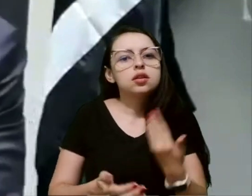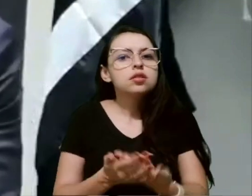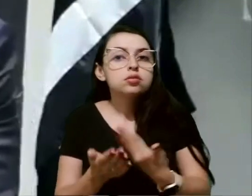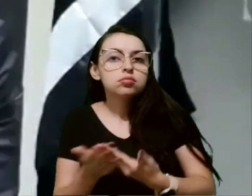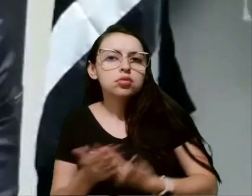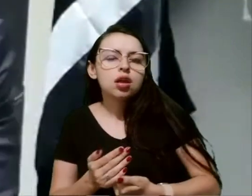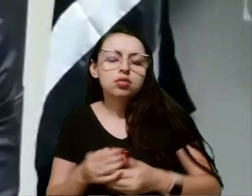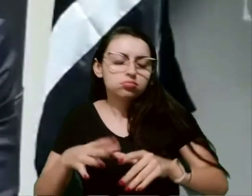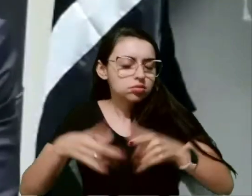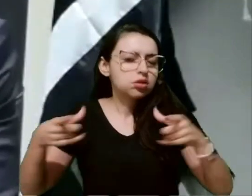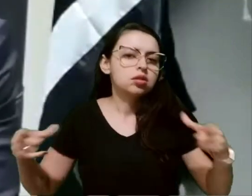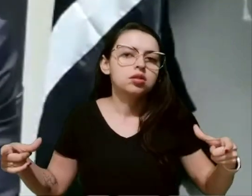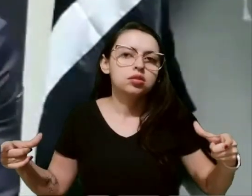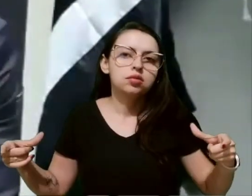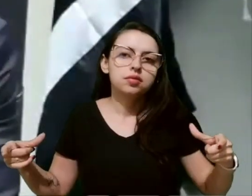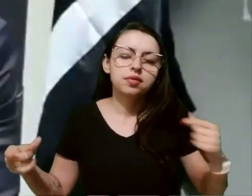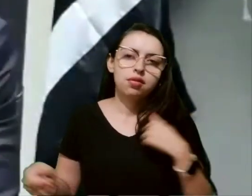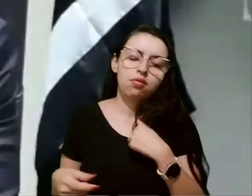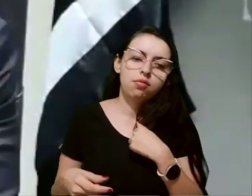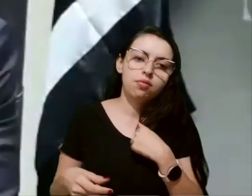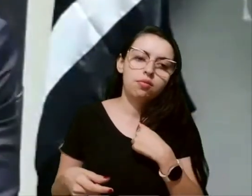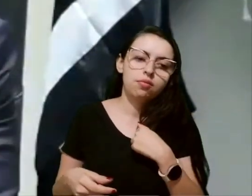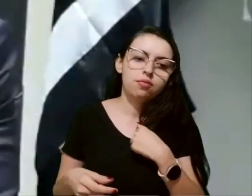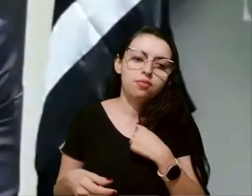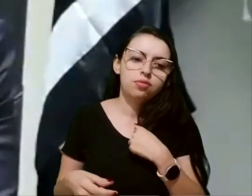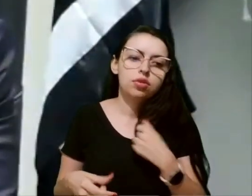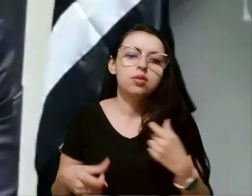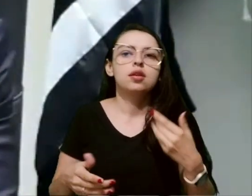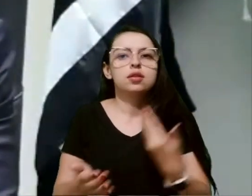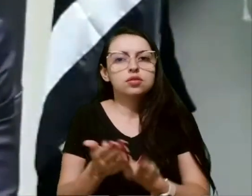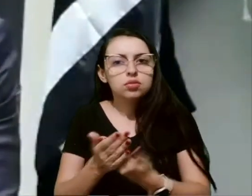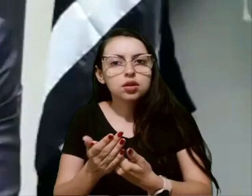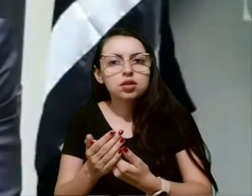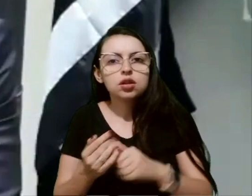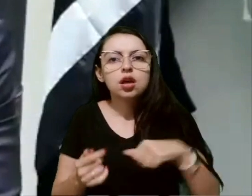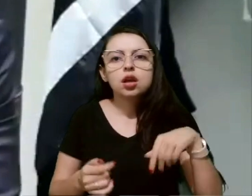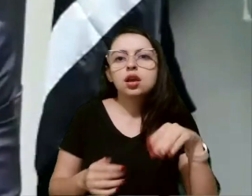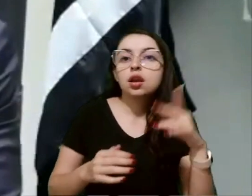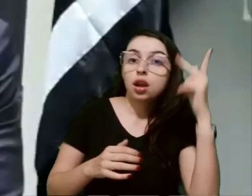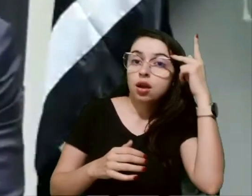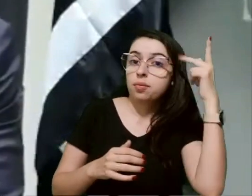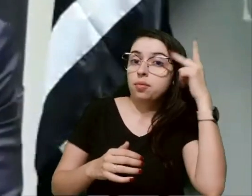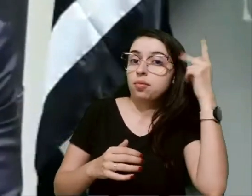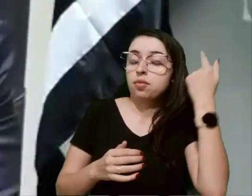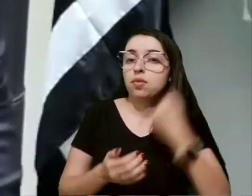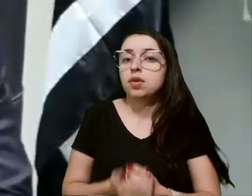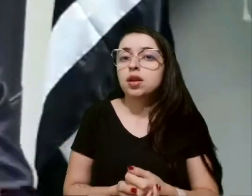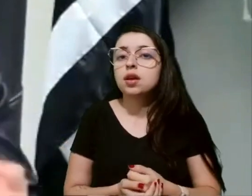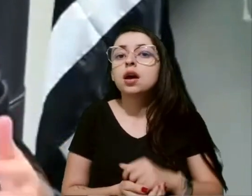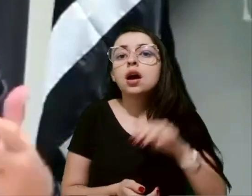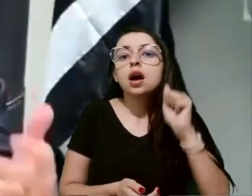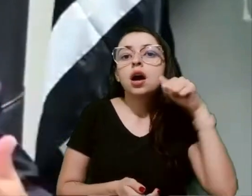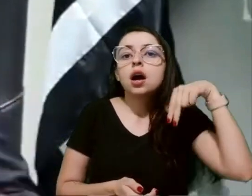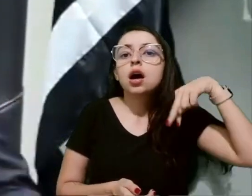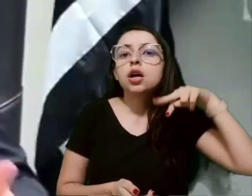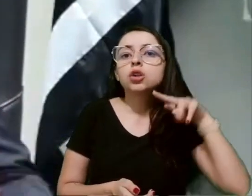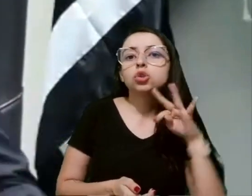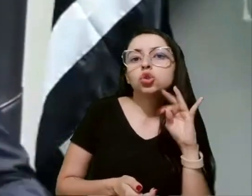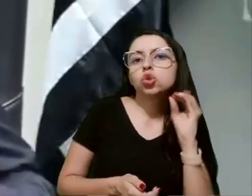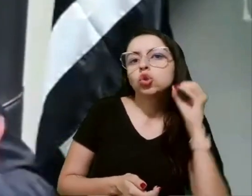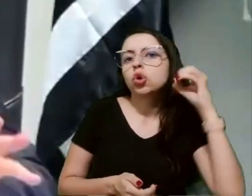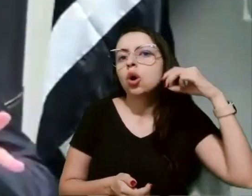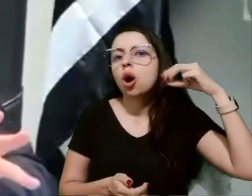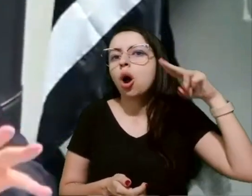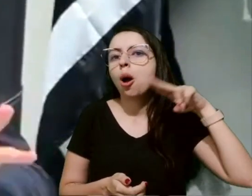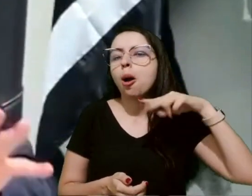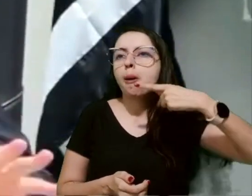possível. Então eu, dentro da Universidade de São Paulo, eu estudei desde antropologia, que é uma área das